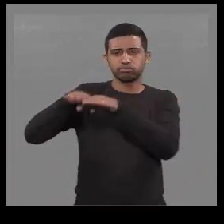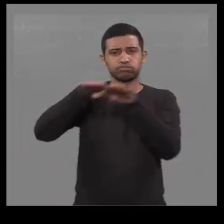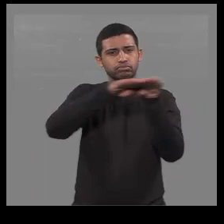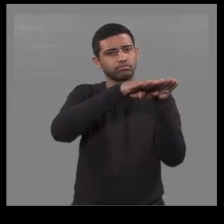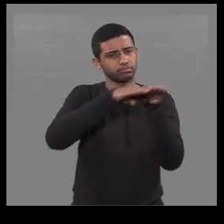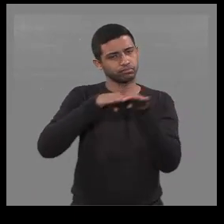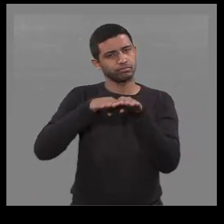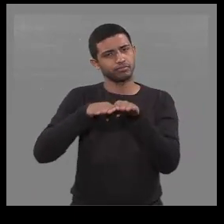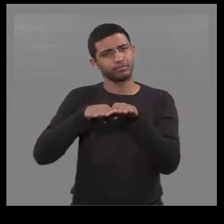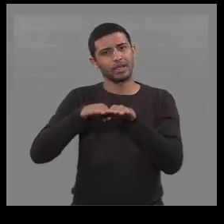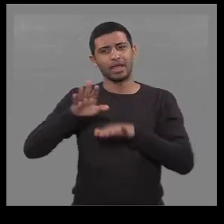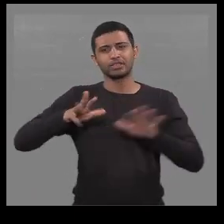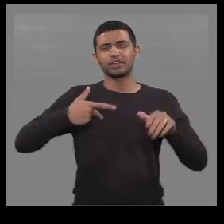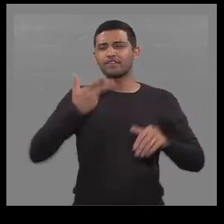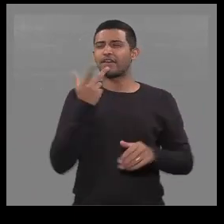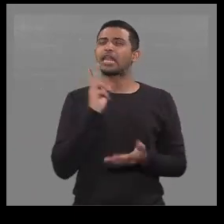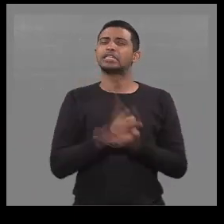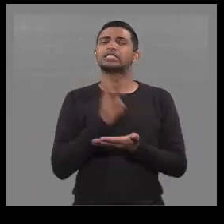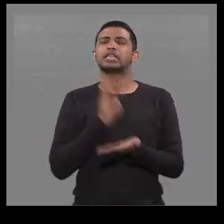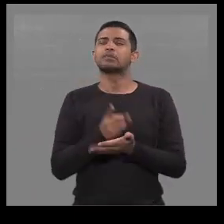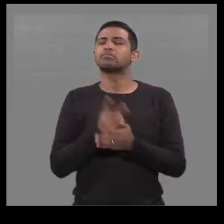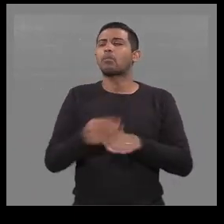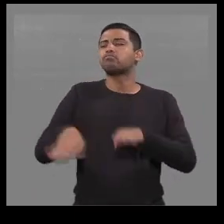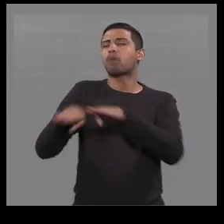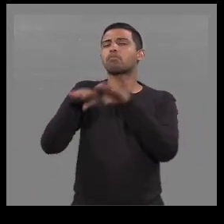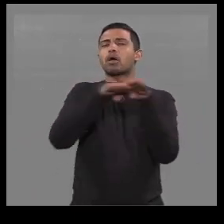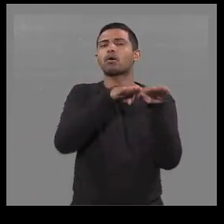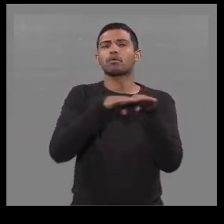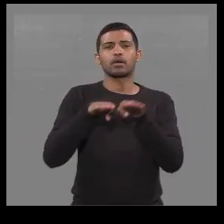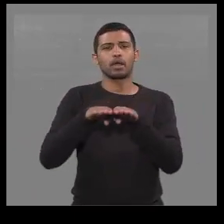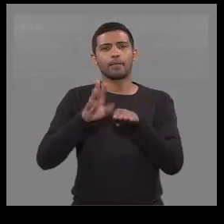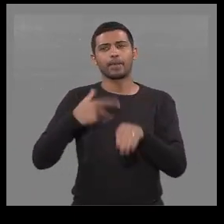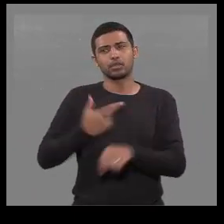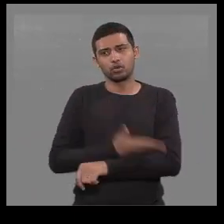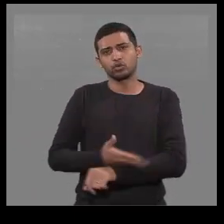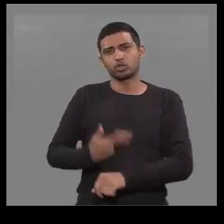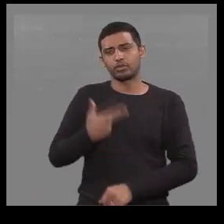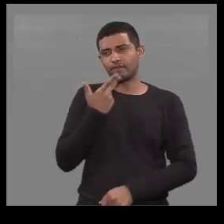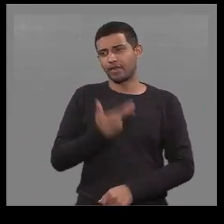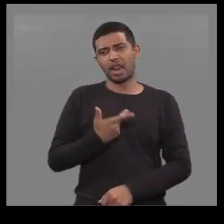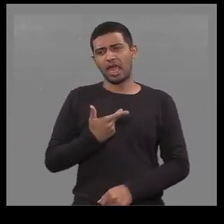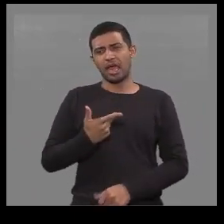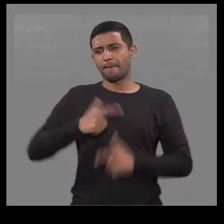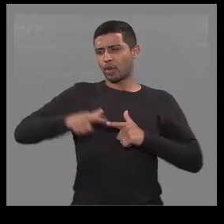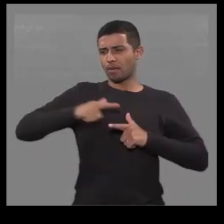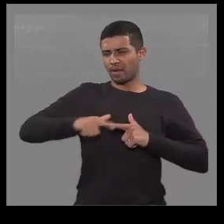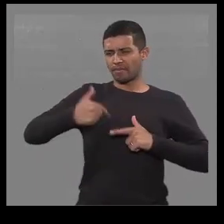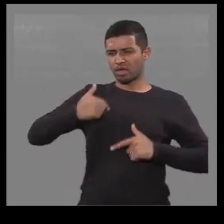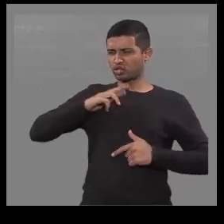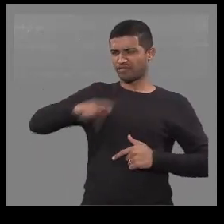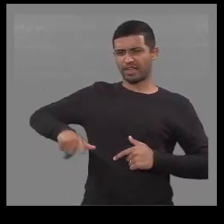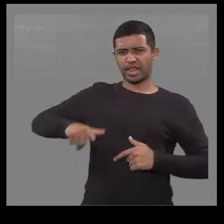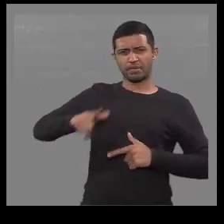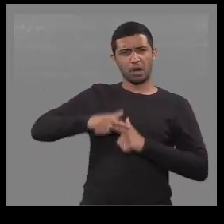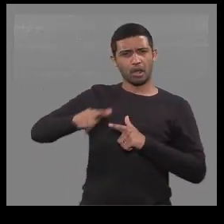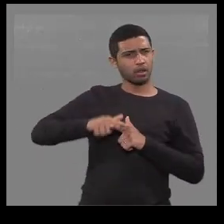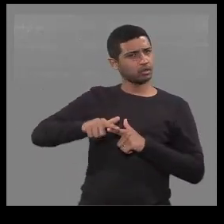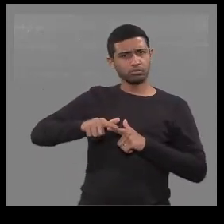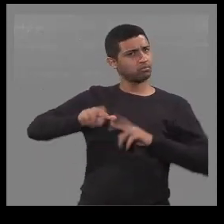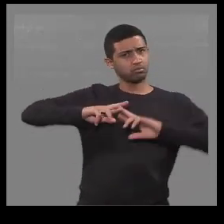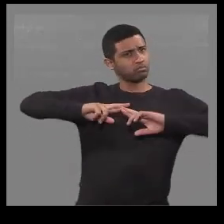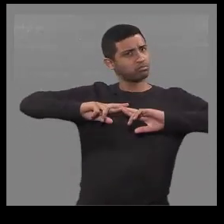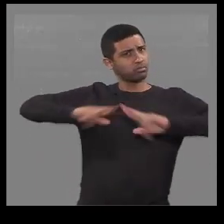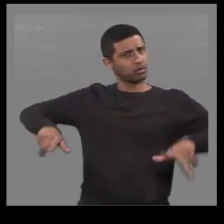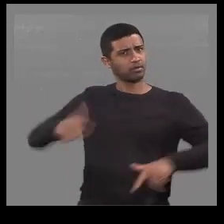realmente equalitária. Né? A gente fala muito de igualdade. E eu costumo dizer, não tem problema nenhum ser diferente.